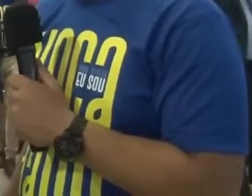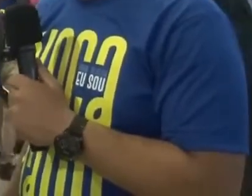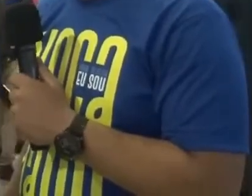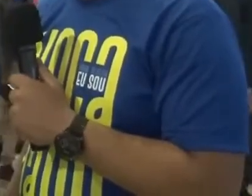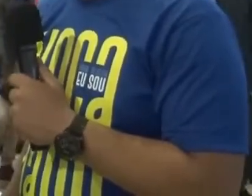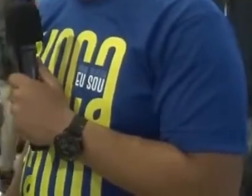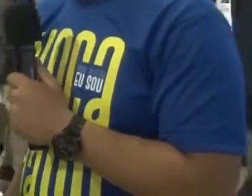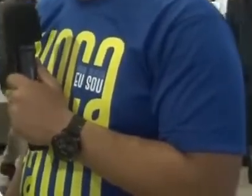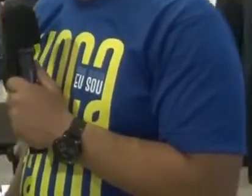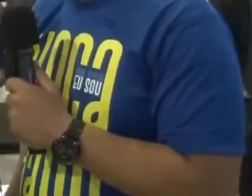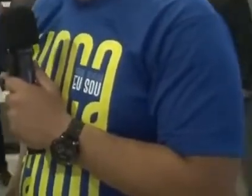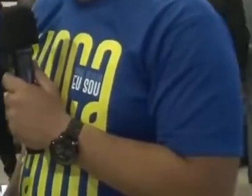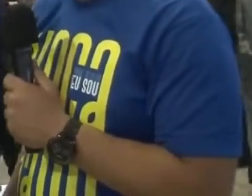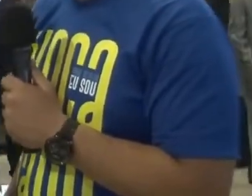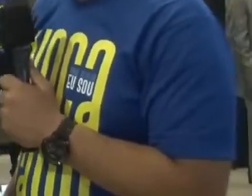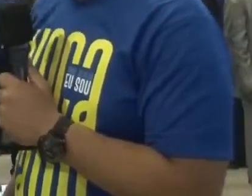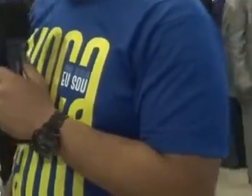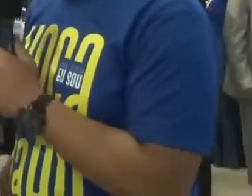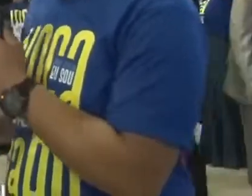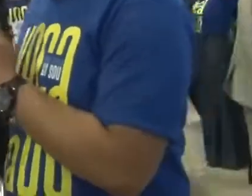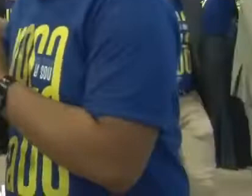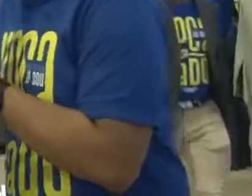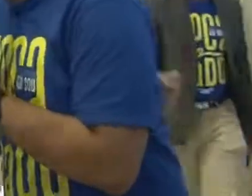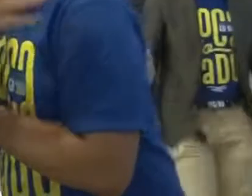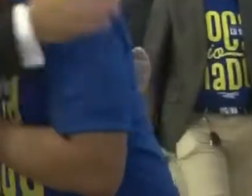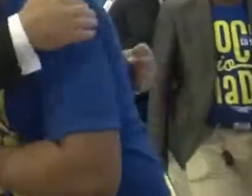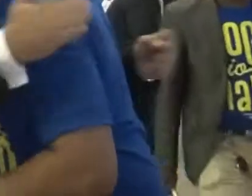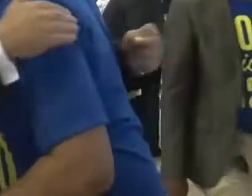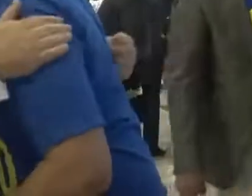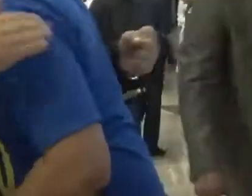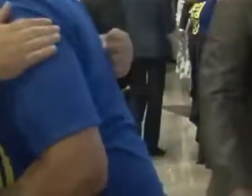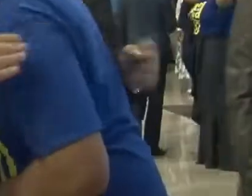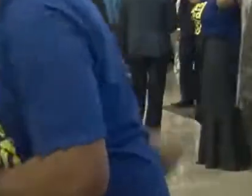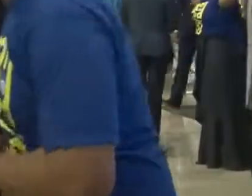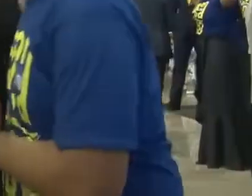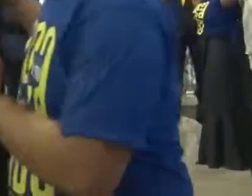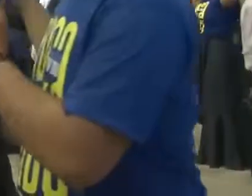todos os internautas que participaram conosco. Deus abençoe. Amém. Deus abençoe, pastor.